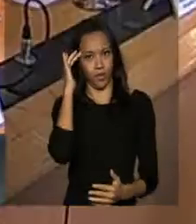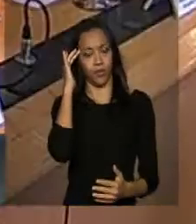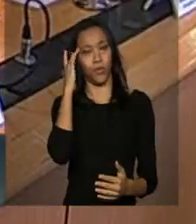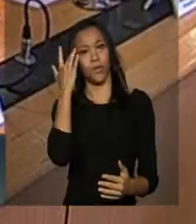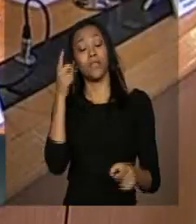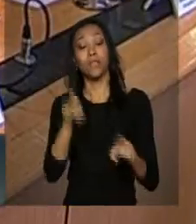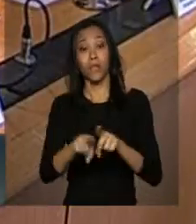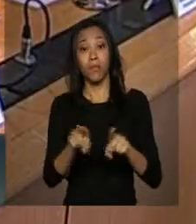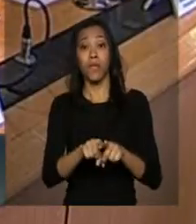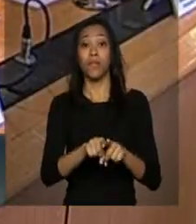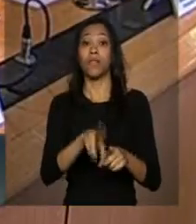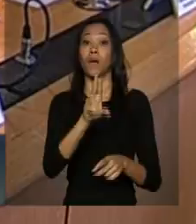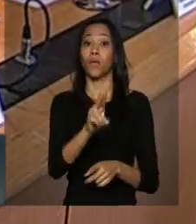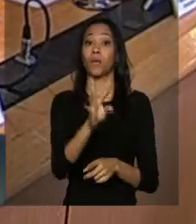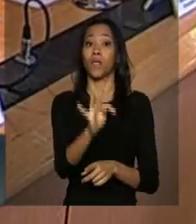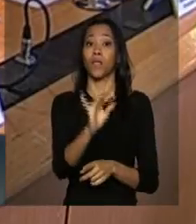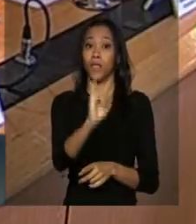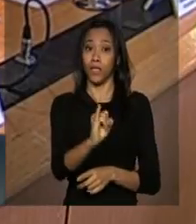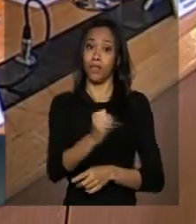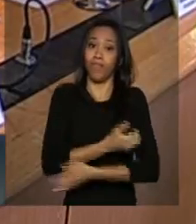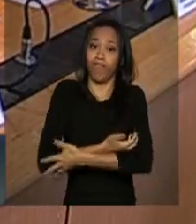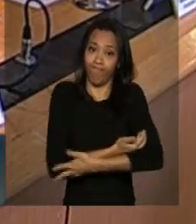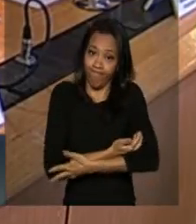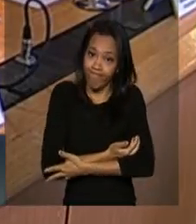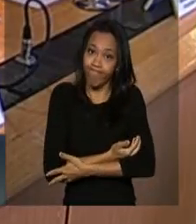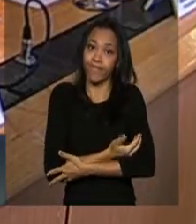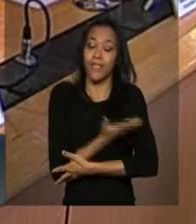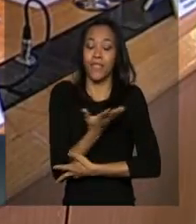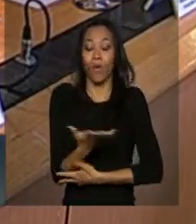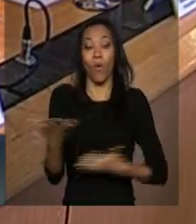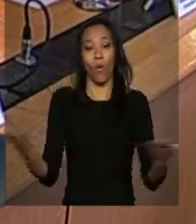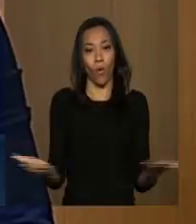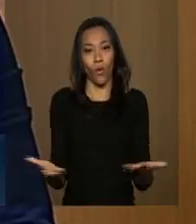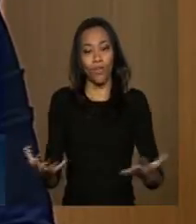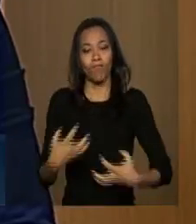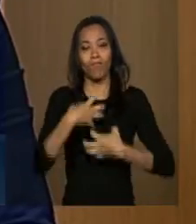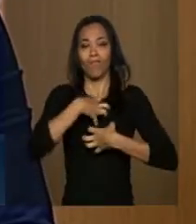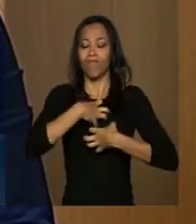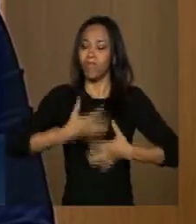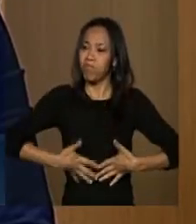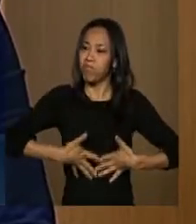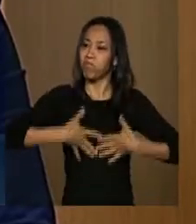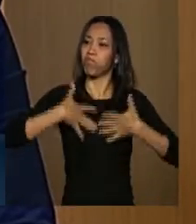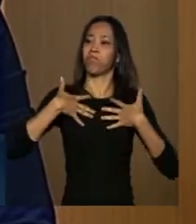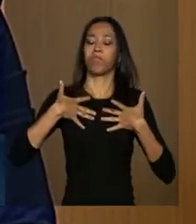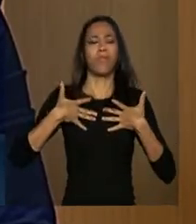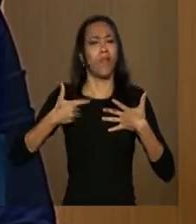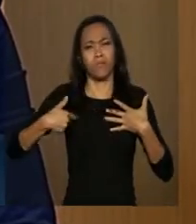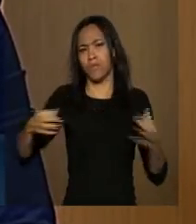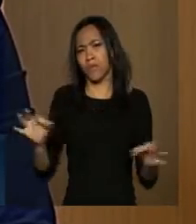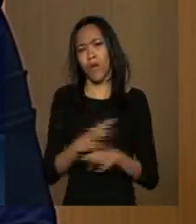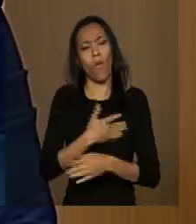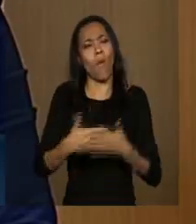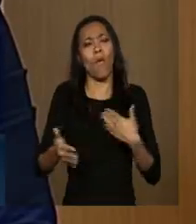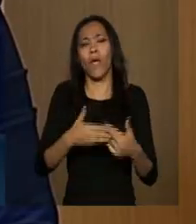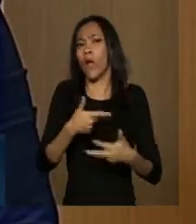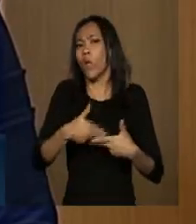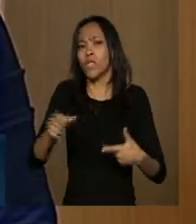UTIs neonatais. Então, eu queria dizer que é uma honra, que eu estou sempre a postos para fazer